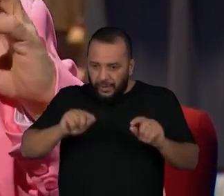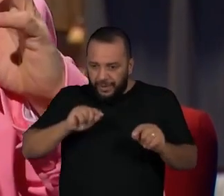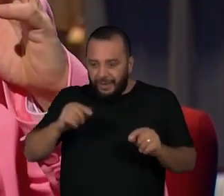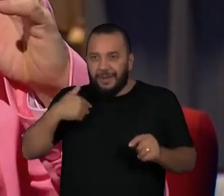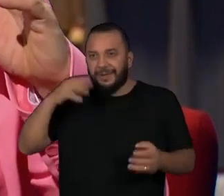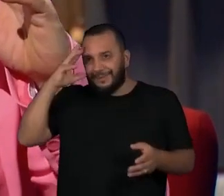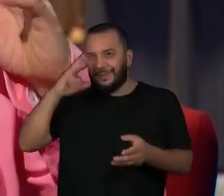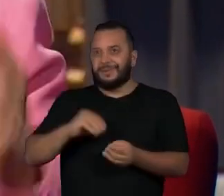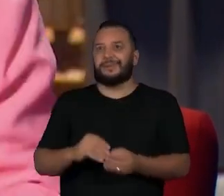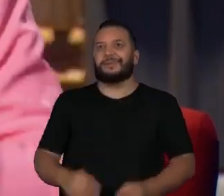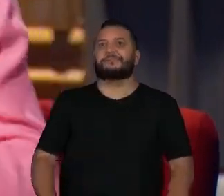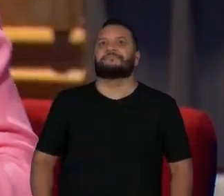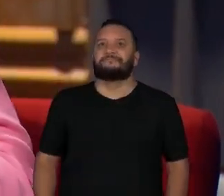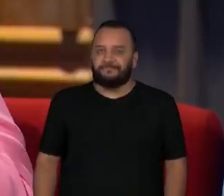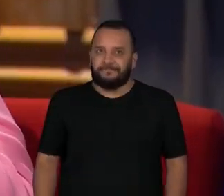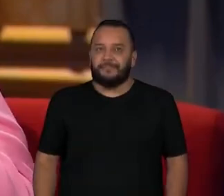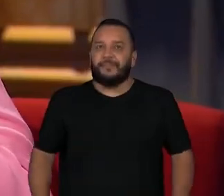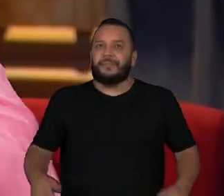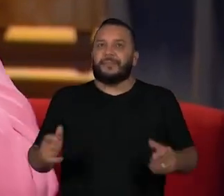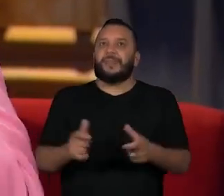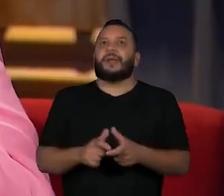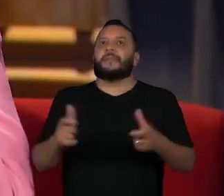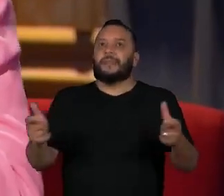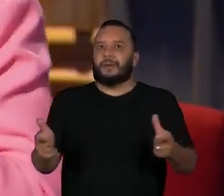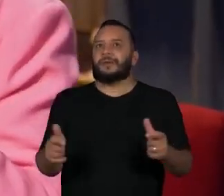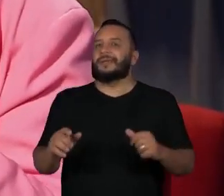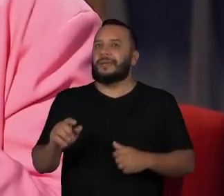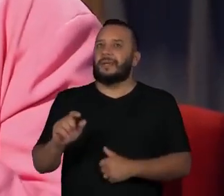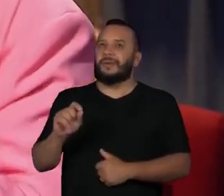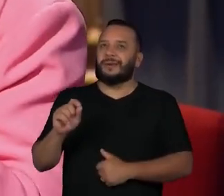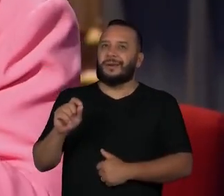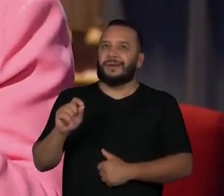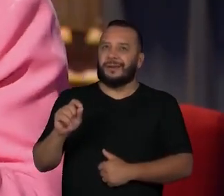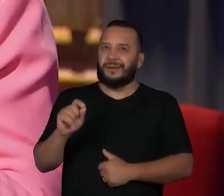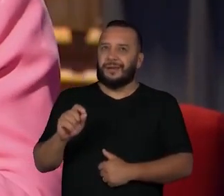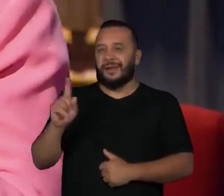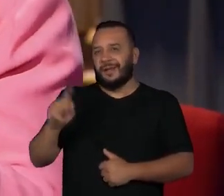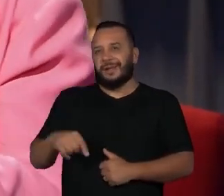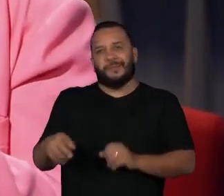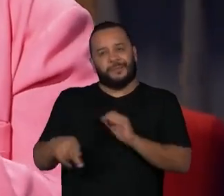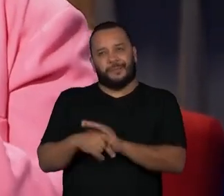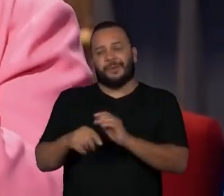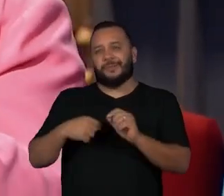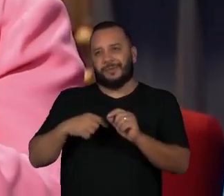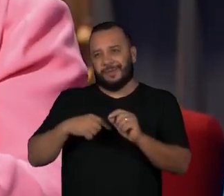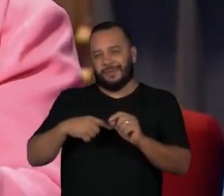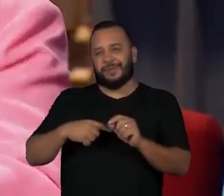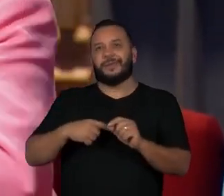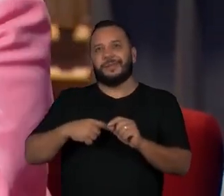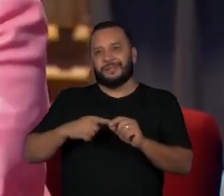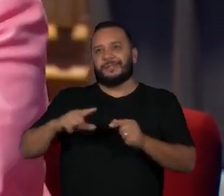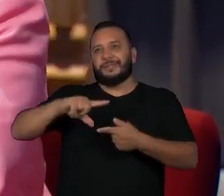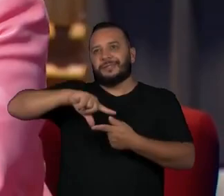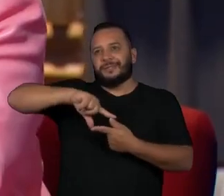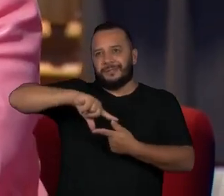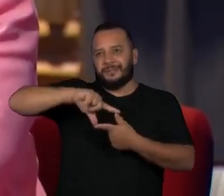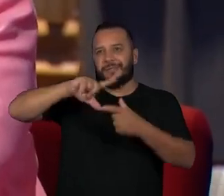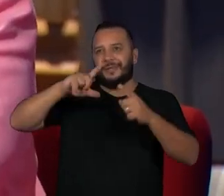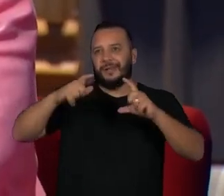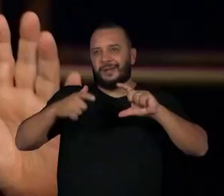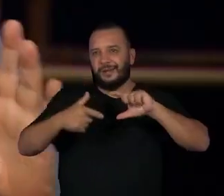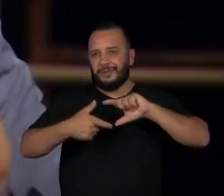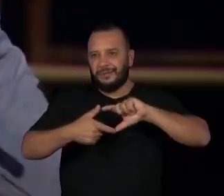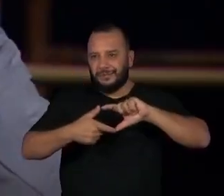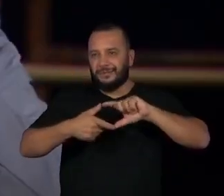entender é a maioria é topologia é geometria básica é muito interessante ou seja você tem que